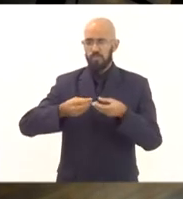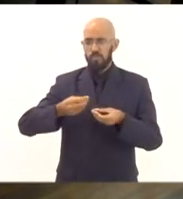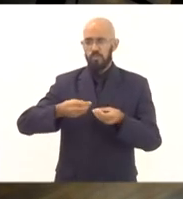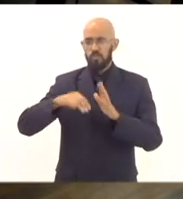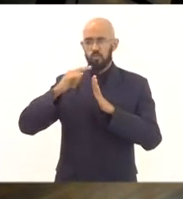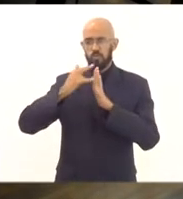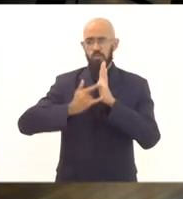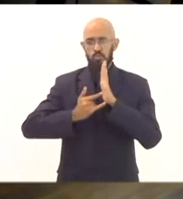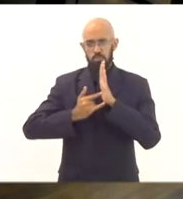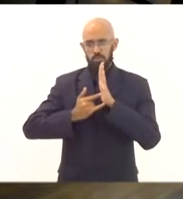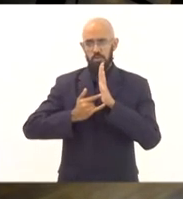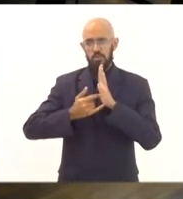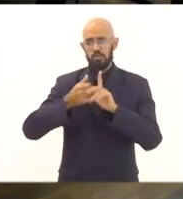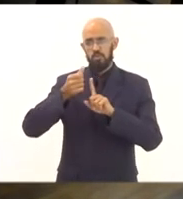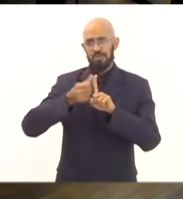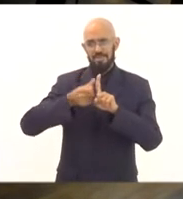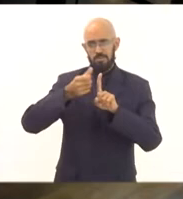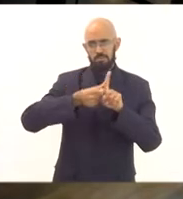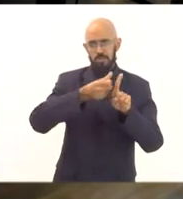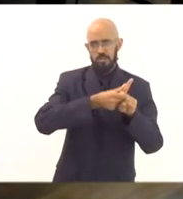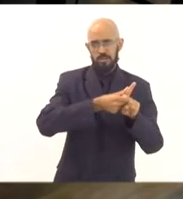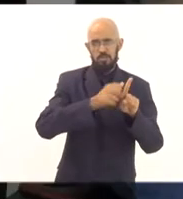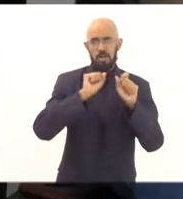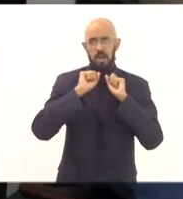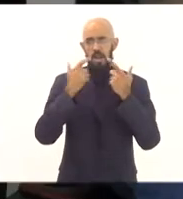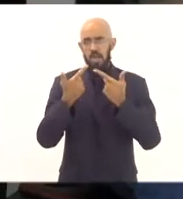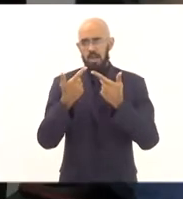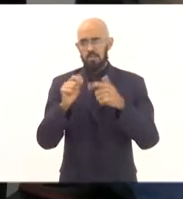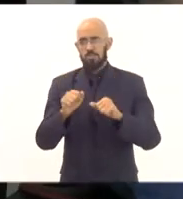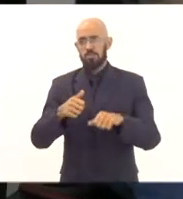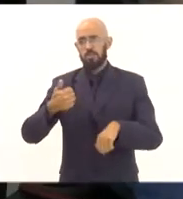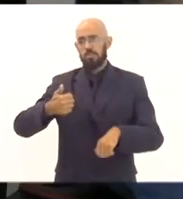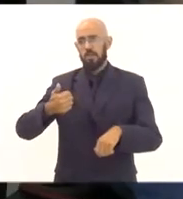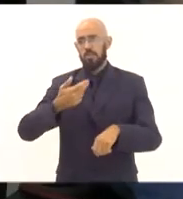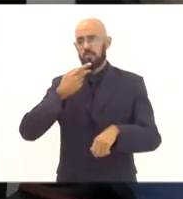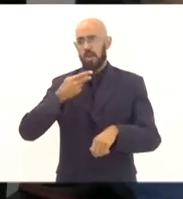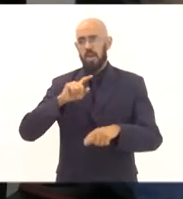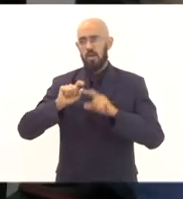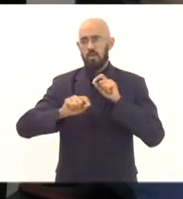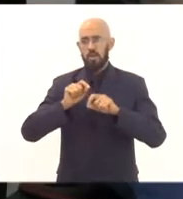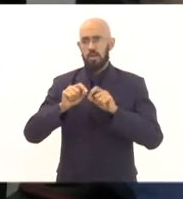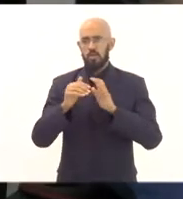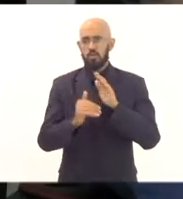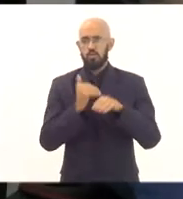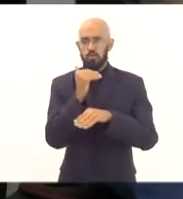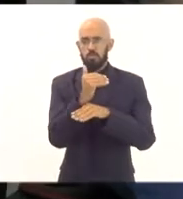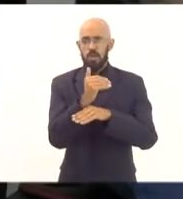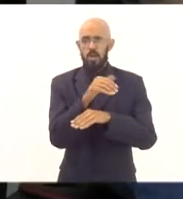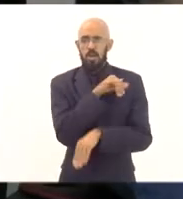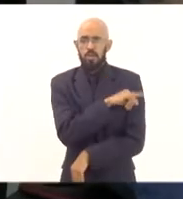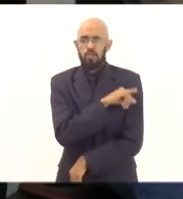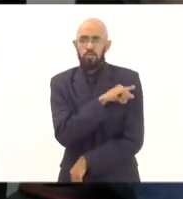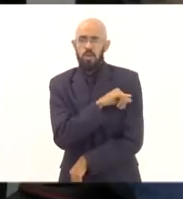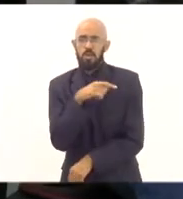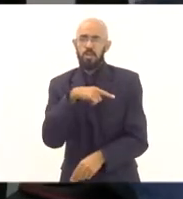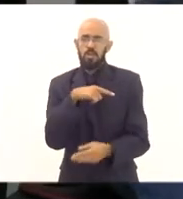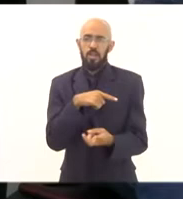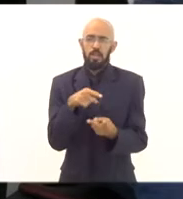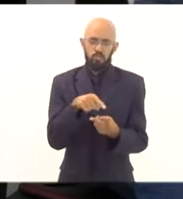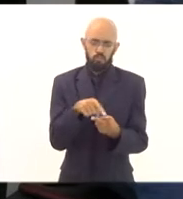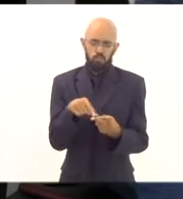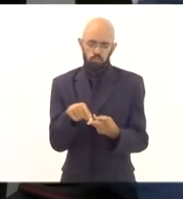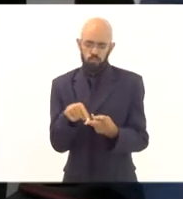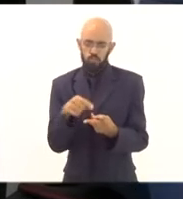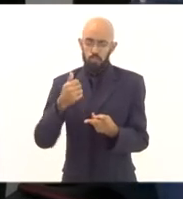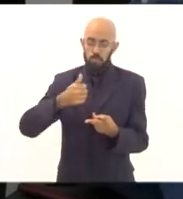contas semestral Oi eu gostaria se primeiro Freeza que super RJ tem muito claro duas vertentes uma vertente